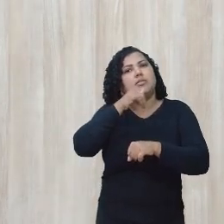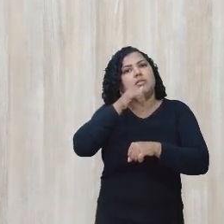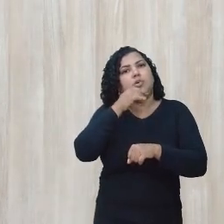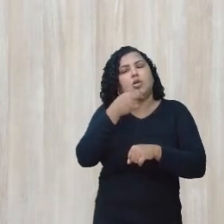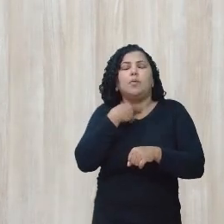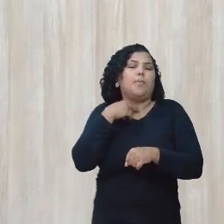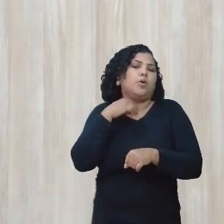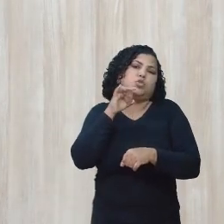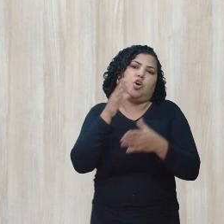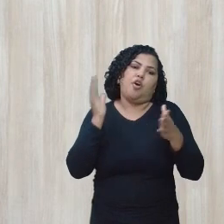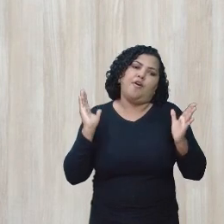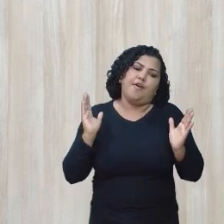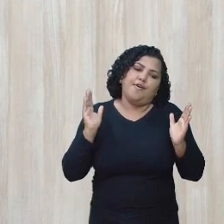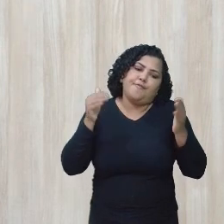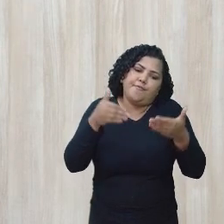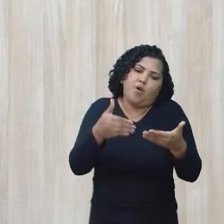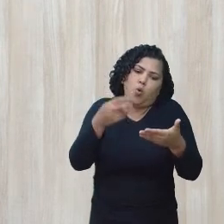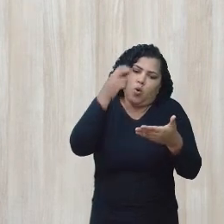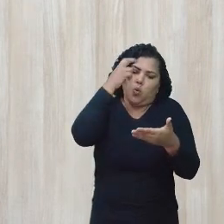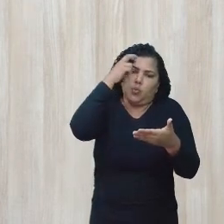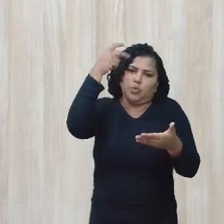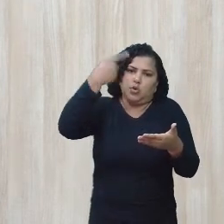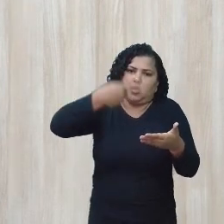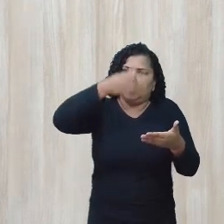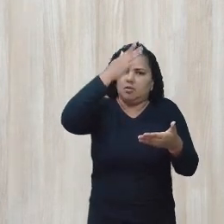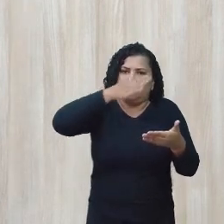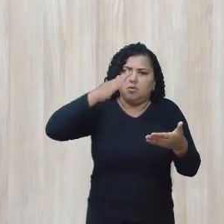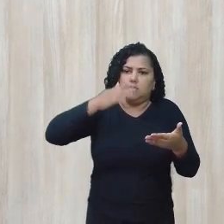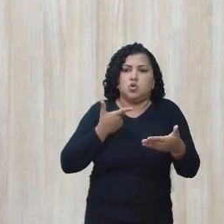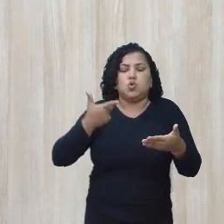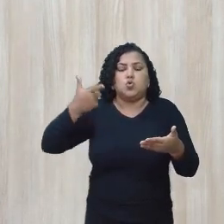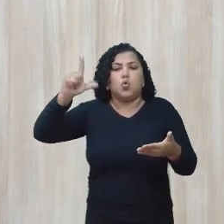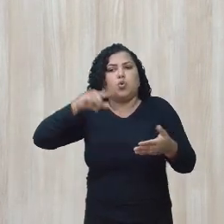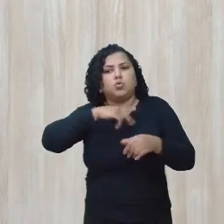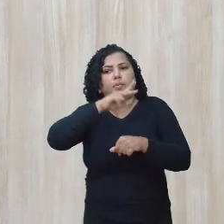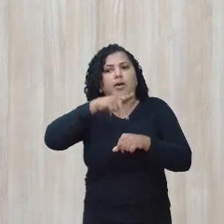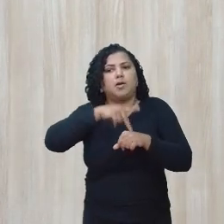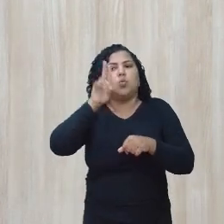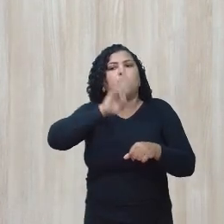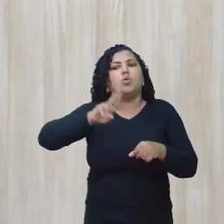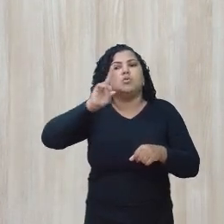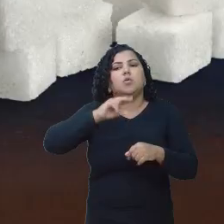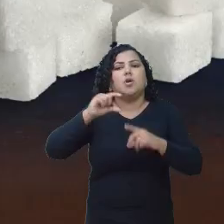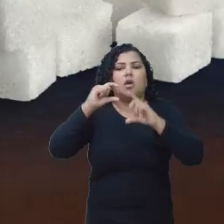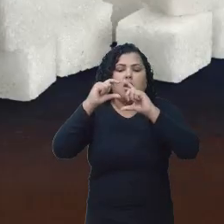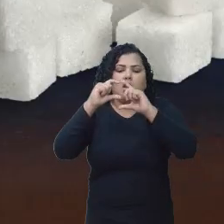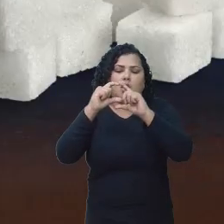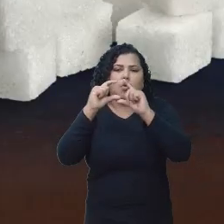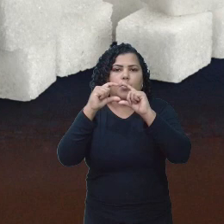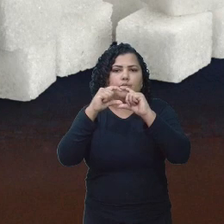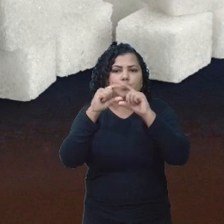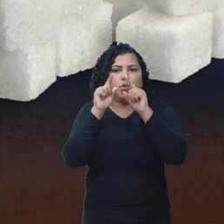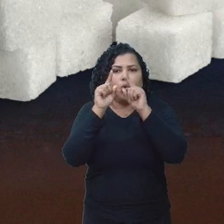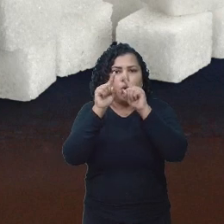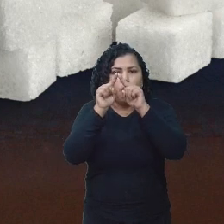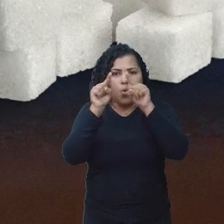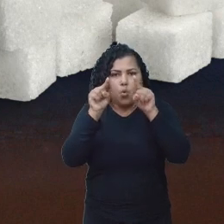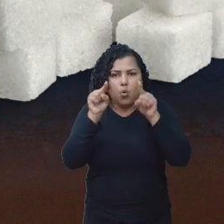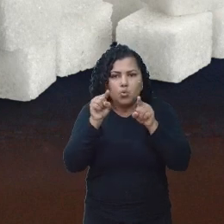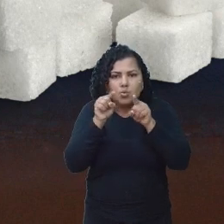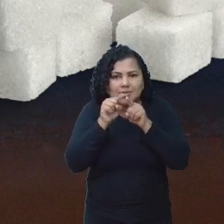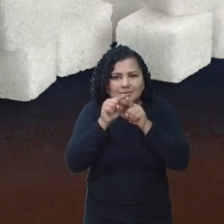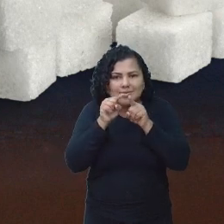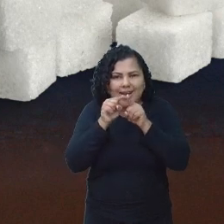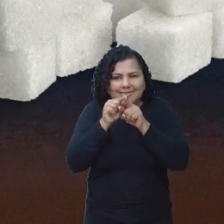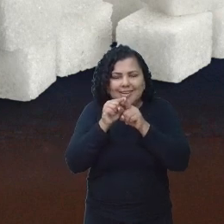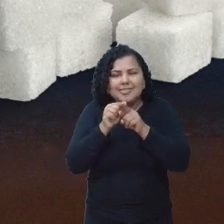somente julgar pela nossa visão do nosso país, em muitos países usa-se a rock sugars, ou